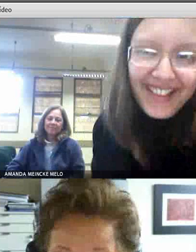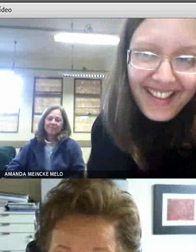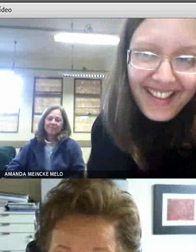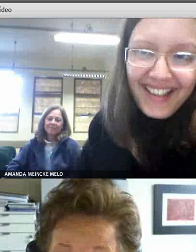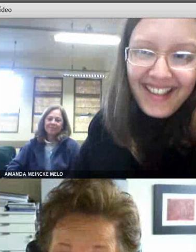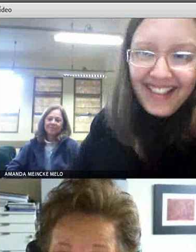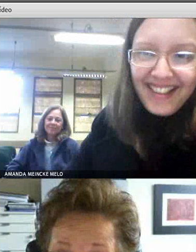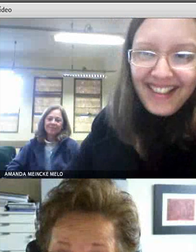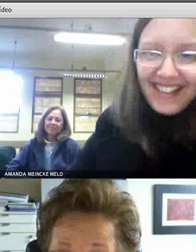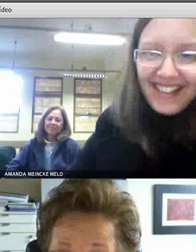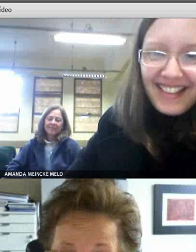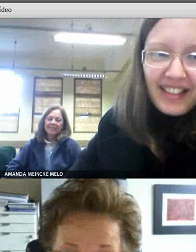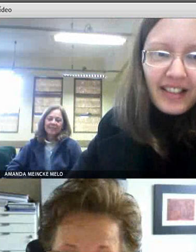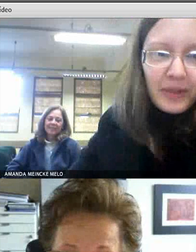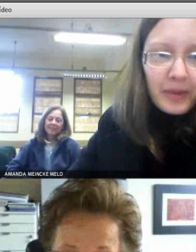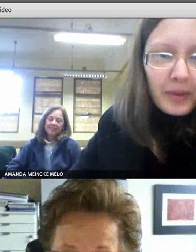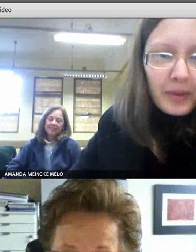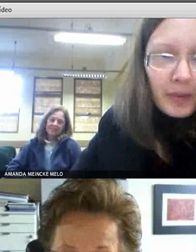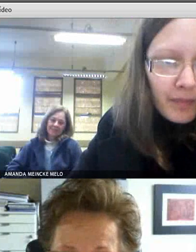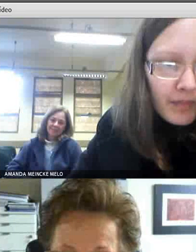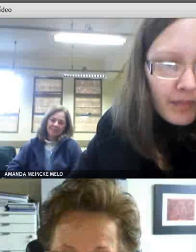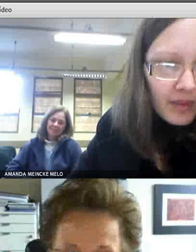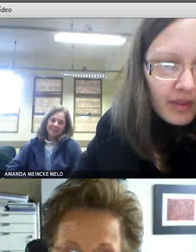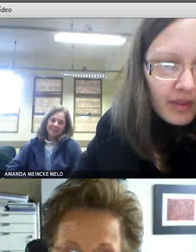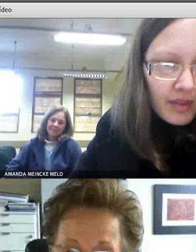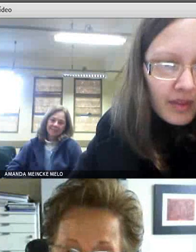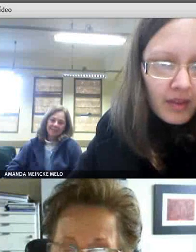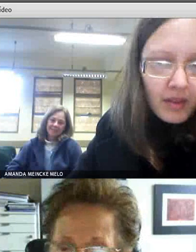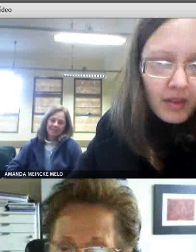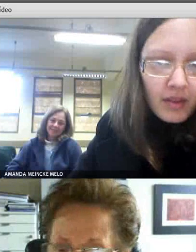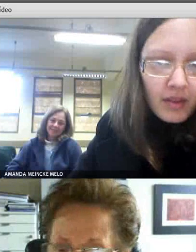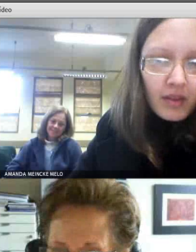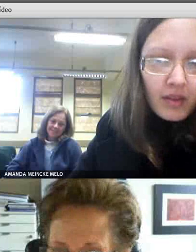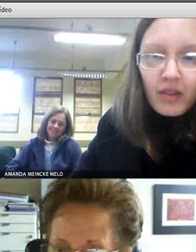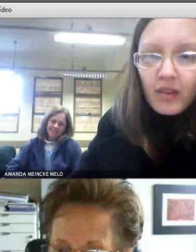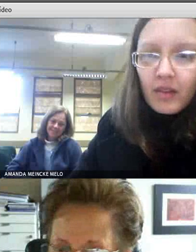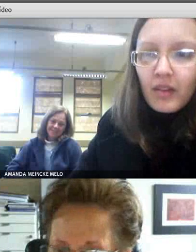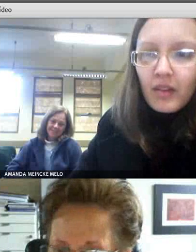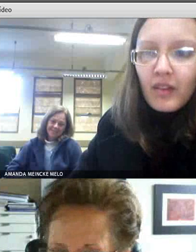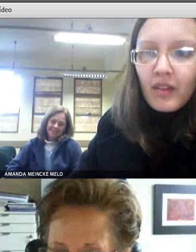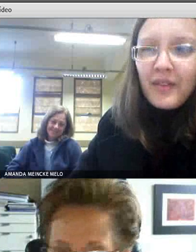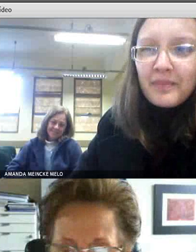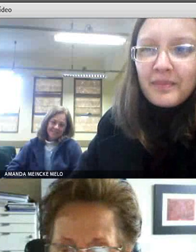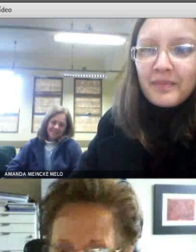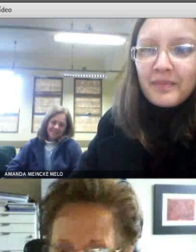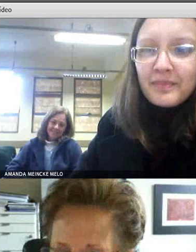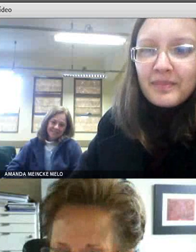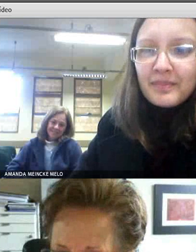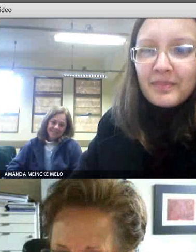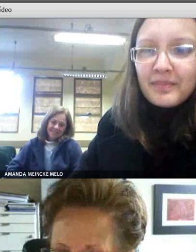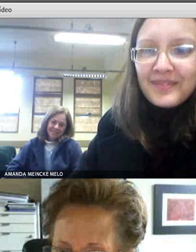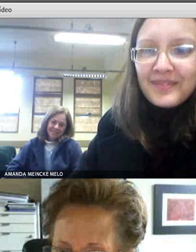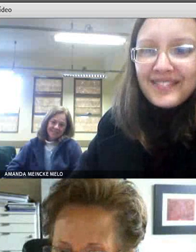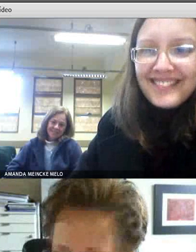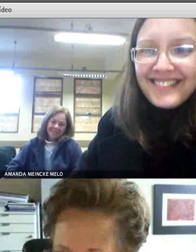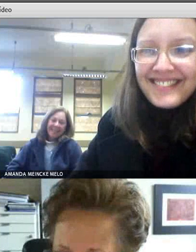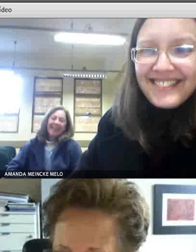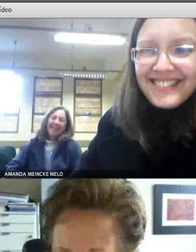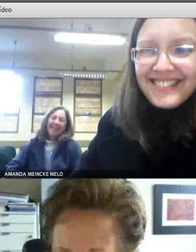comprar. E eu estava sempre pensando, porque o software é bom porque tem aqui as pessoas que participam, tem o